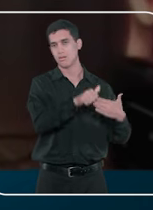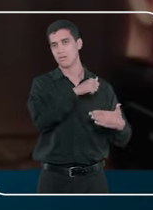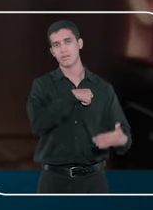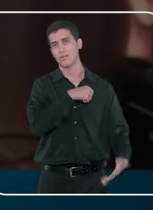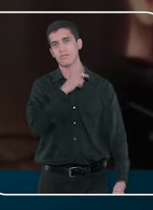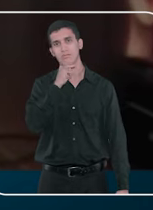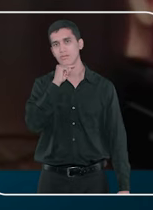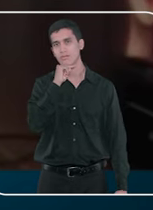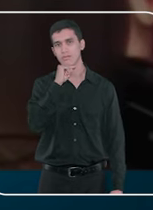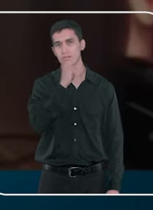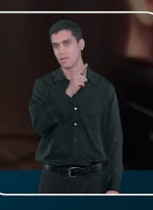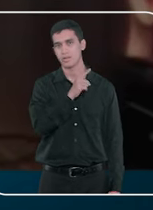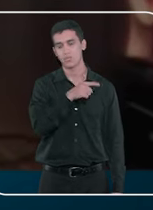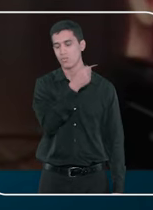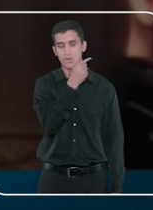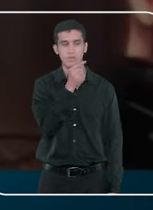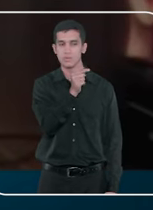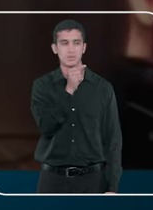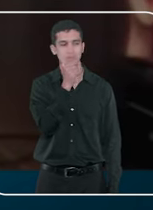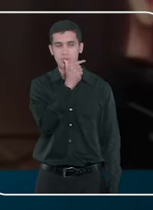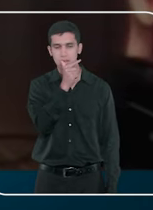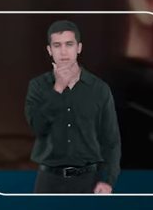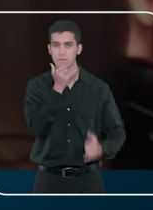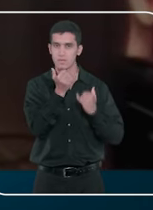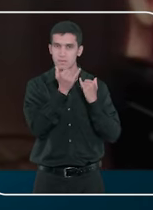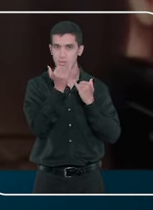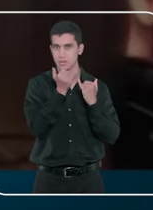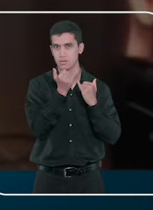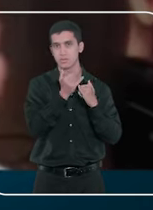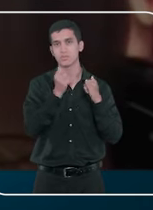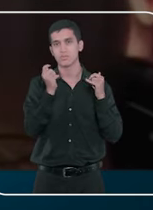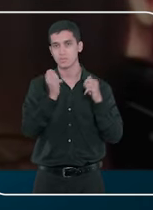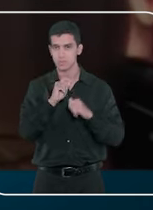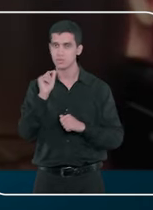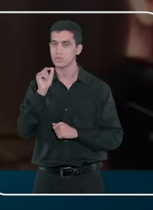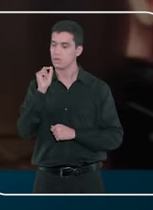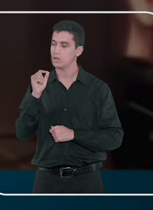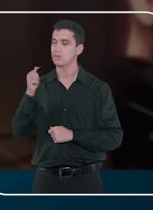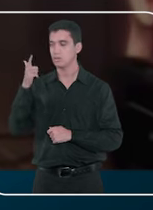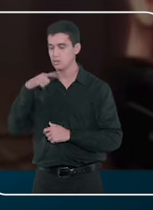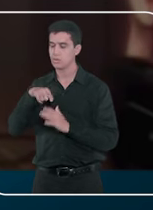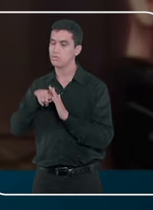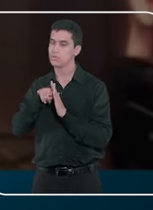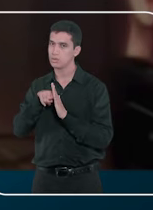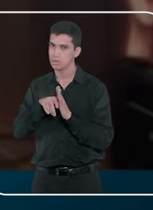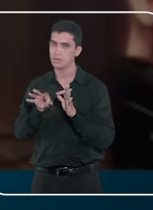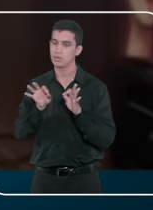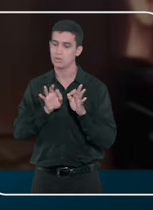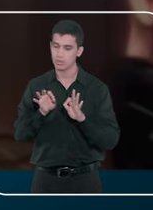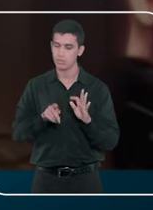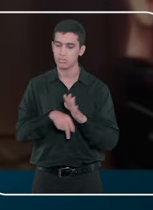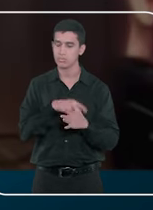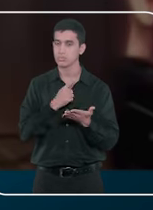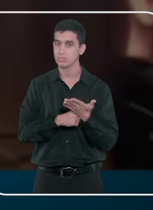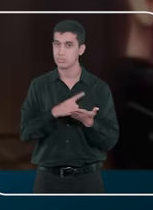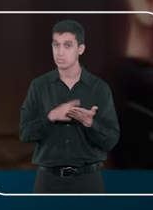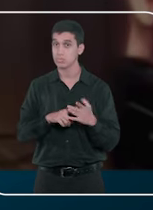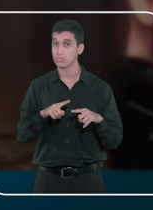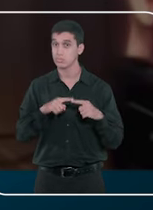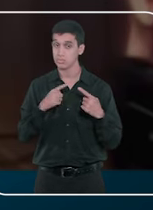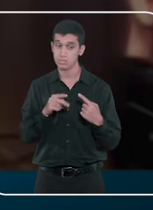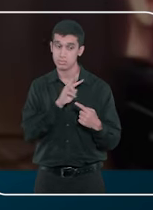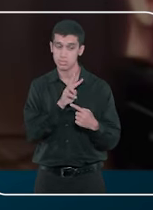efeitos próprios que a própria legislação nos traz. Ou seja, como mencionei há pouco, a celebração do acordo em si, a sua